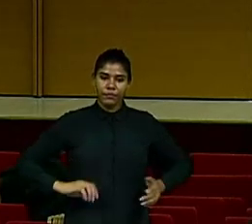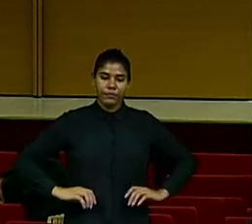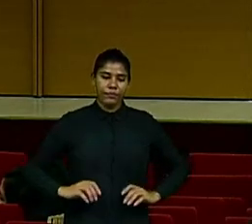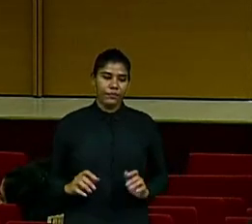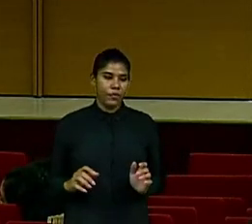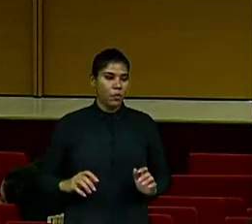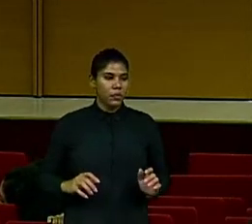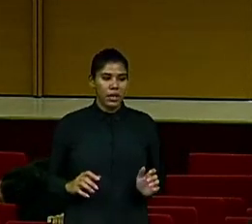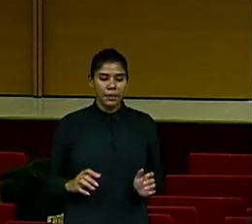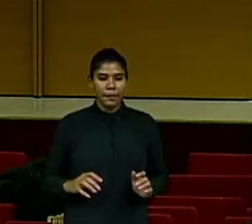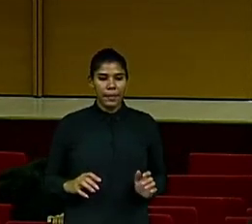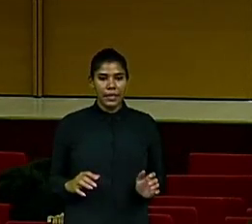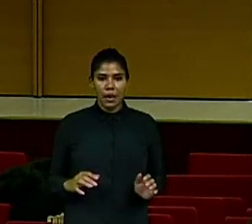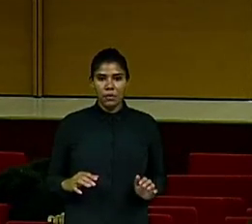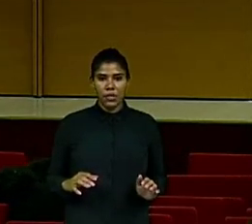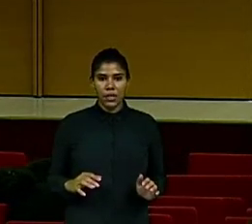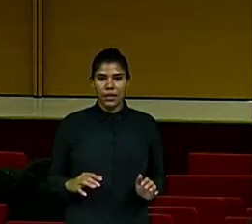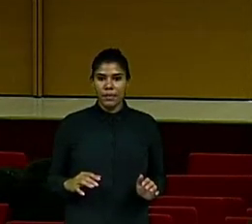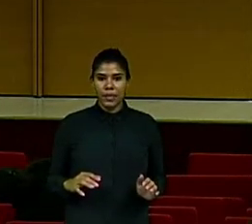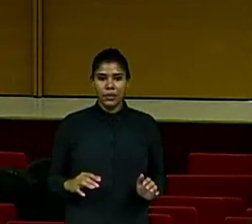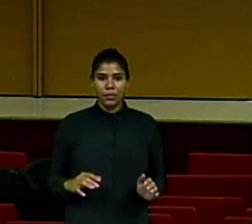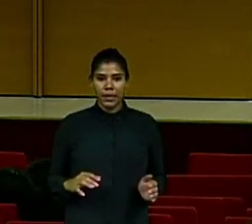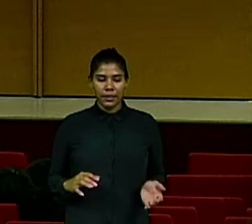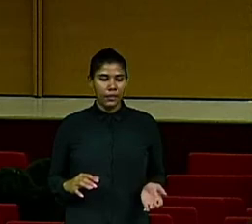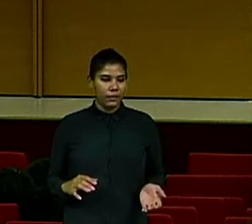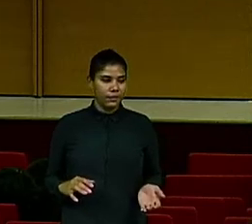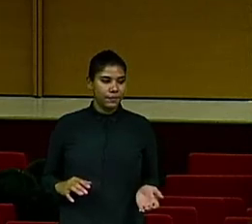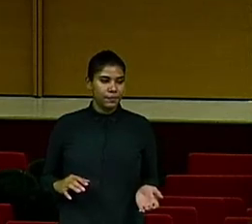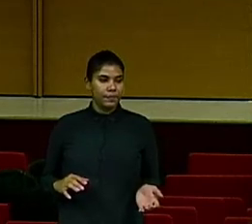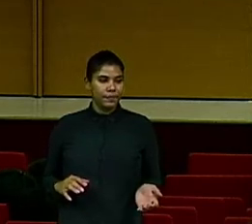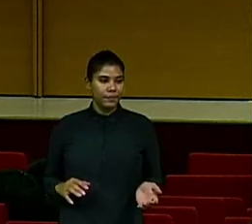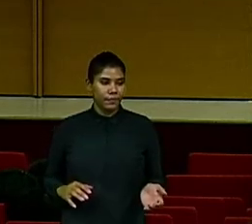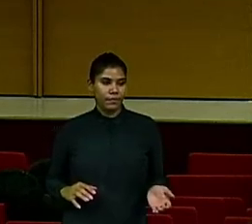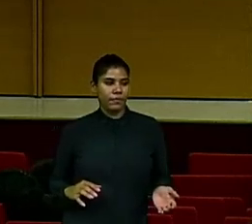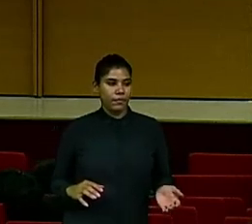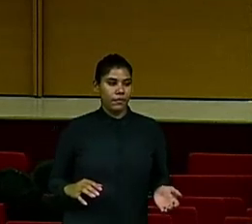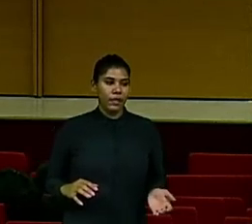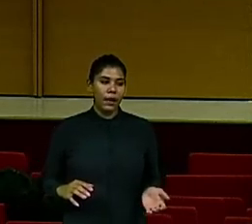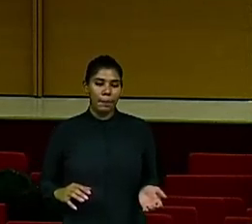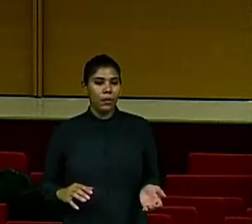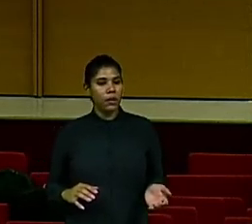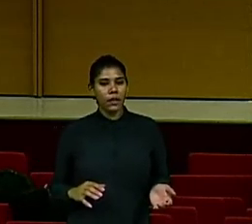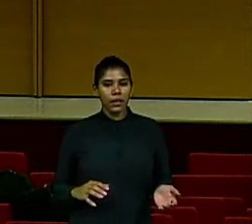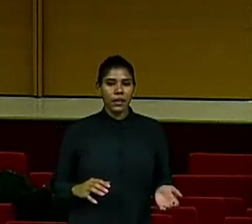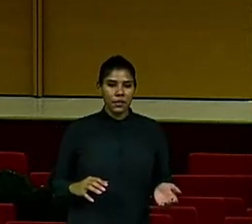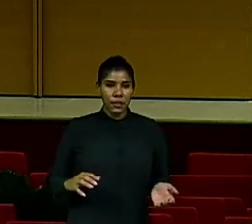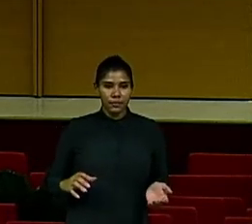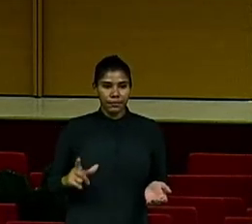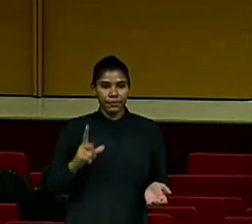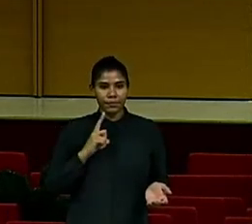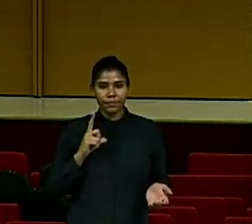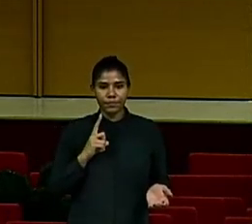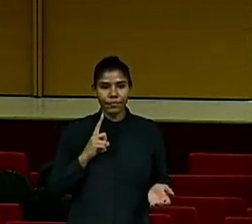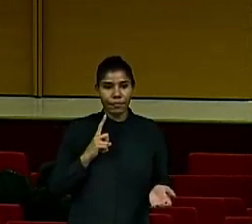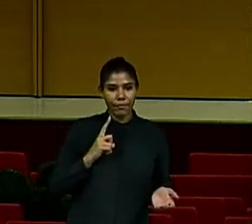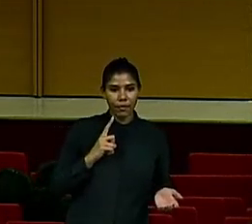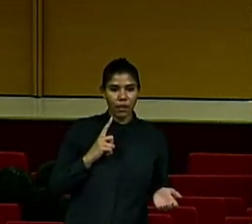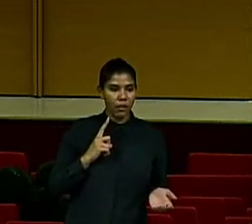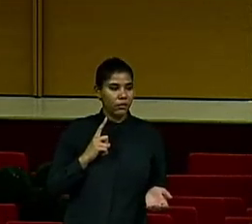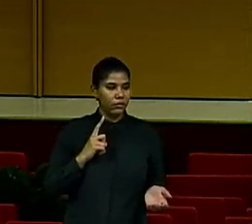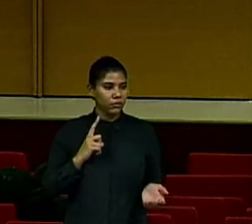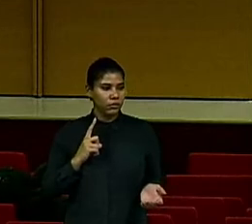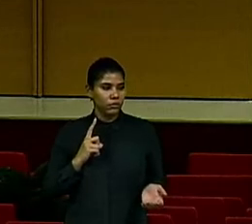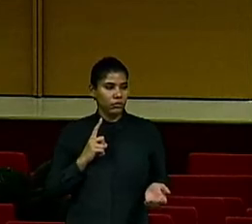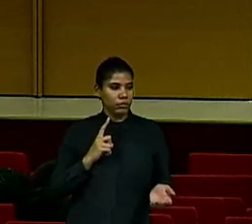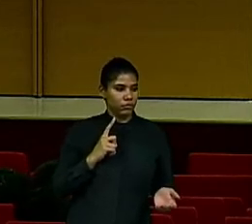a dengue hemorrágica ela é você não precisa sangrar você pode ir a óbito